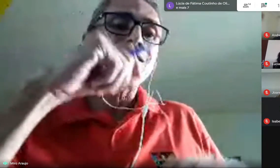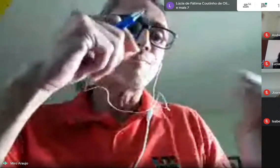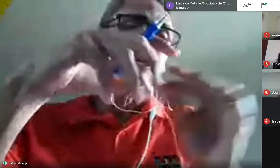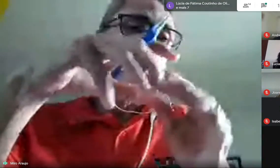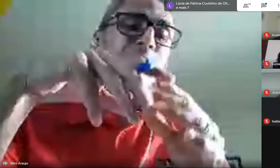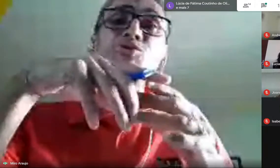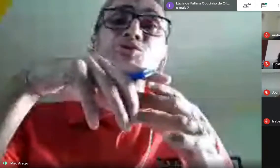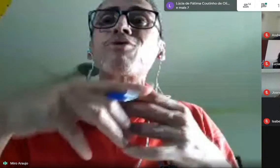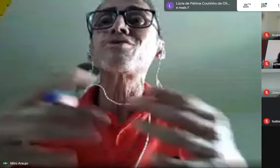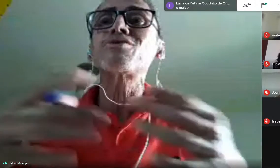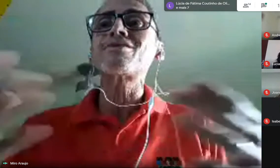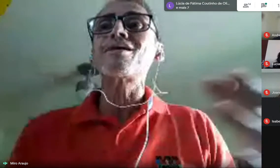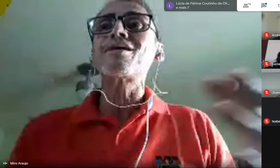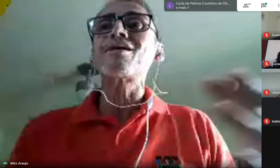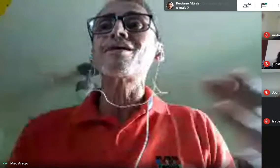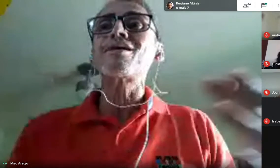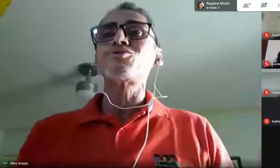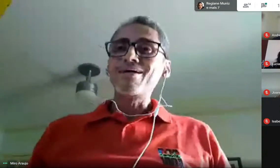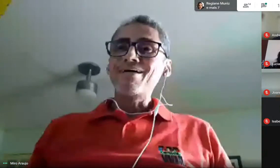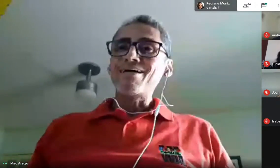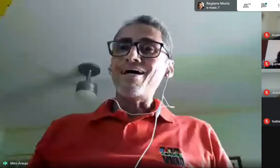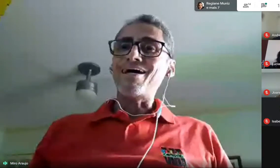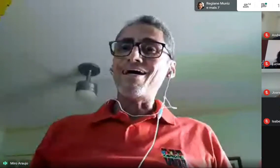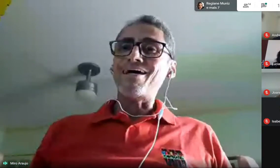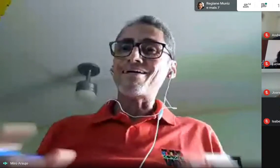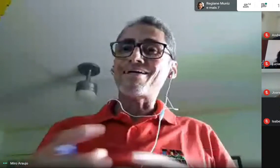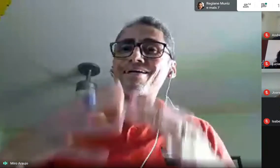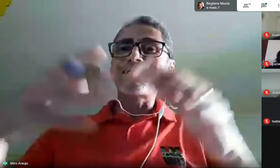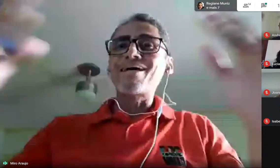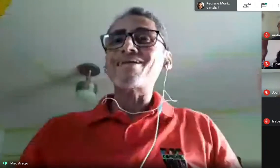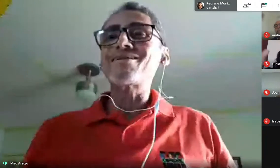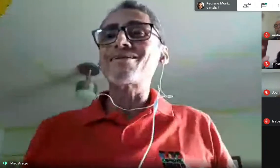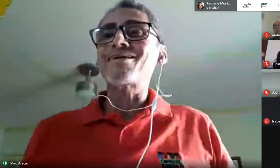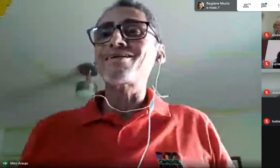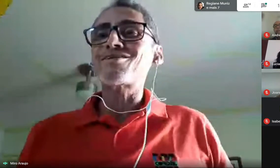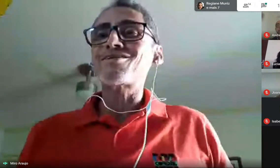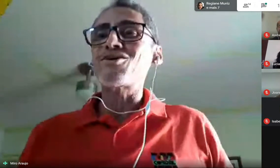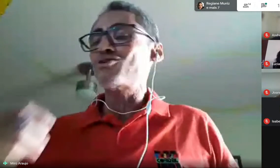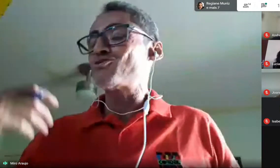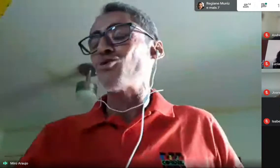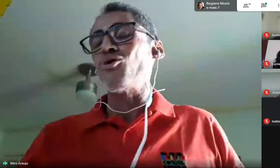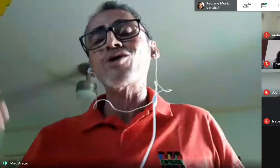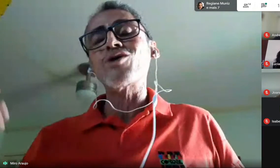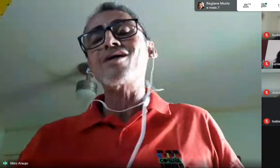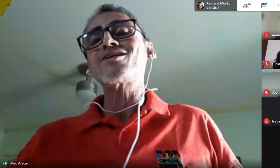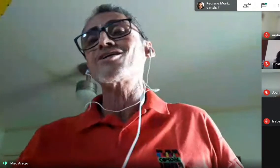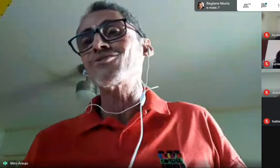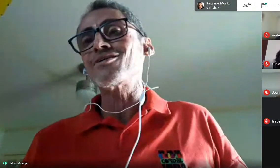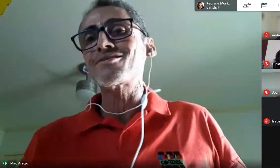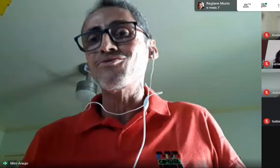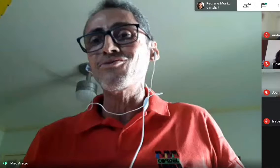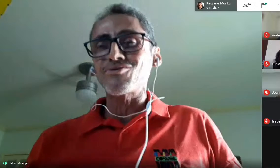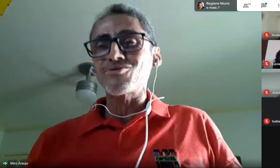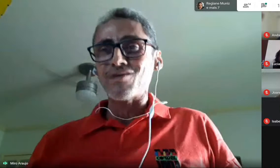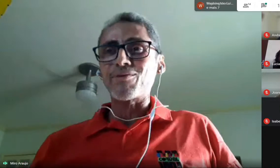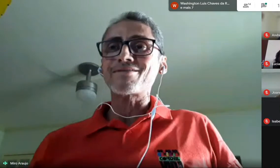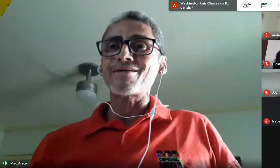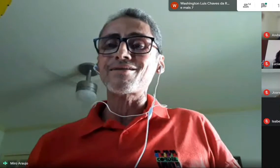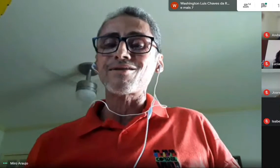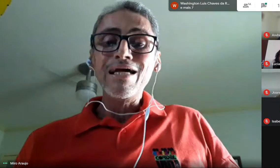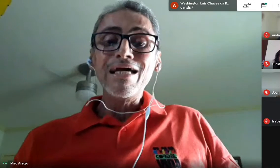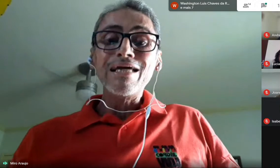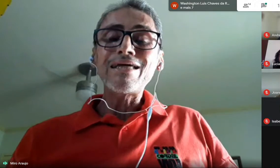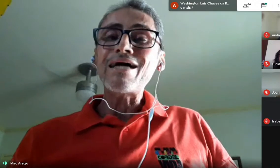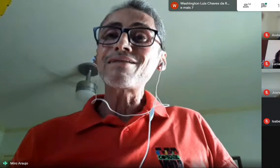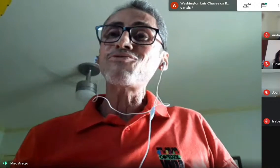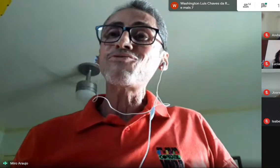passa pelos preconceitos que esses serviços ou que a gestão desses serviços apresentam,